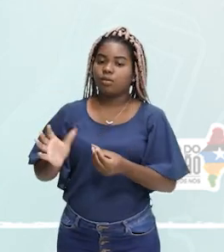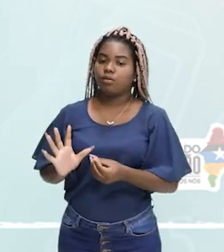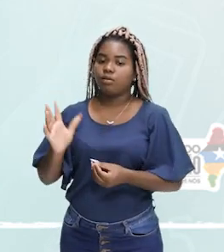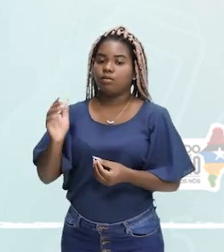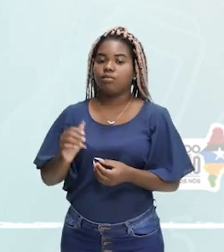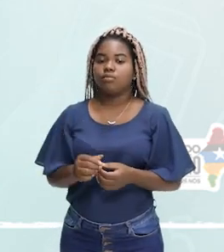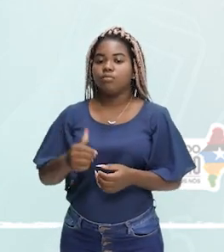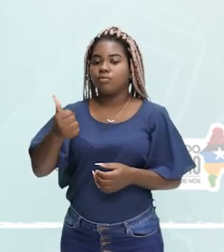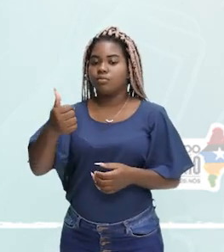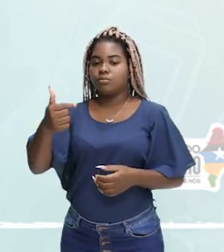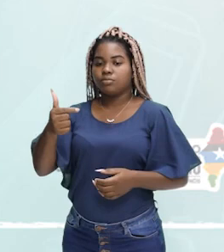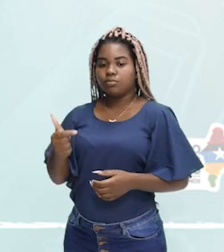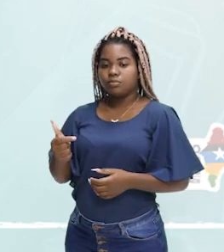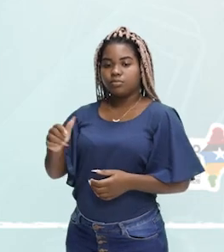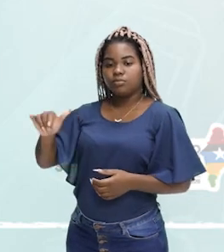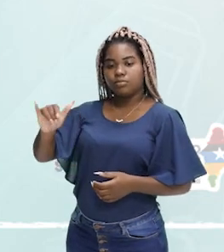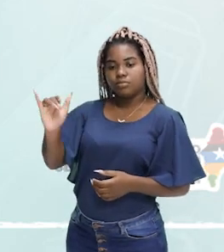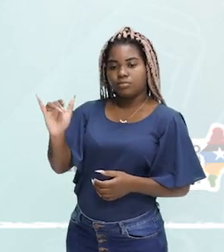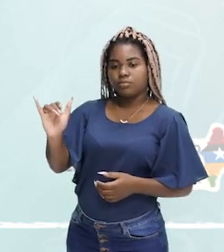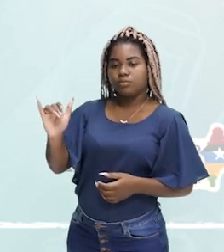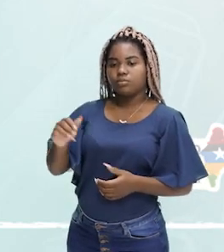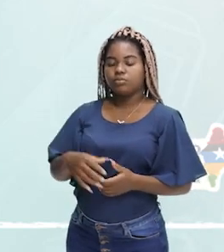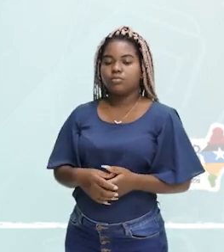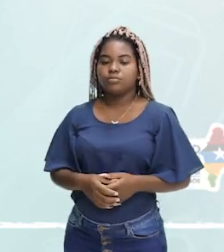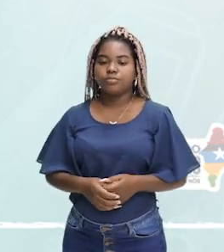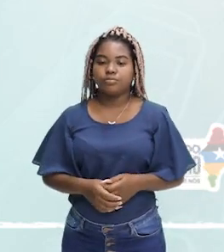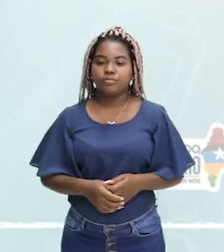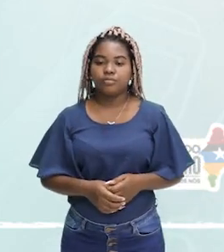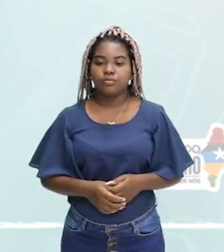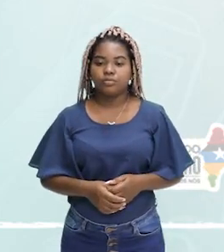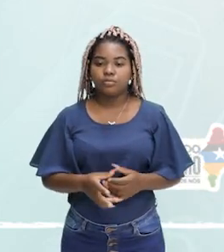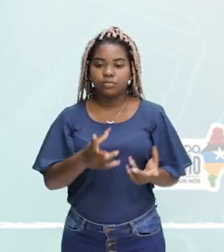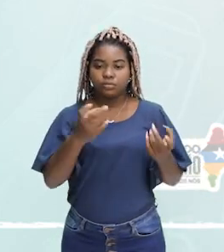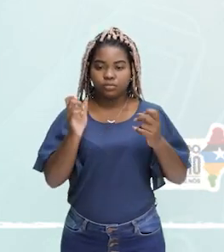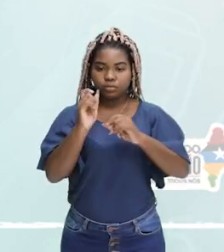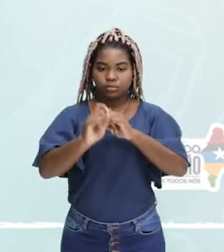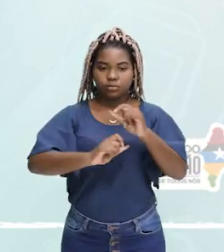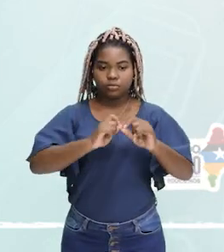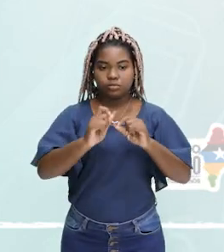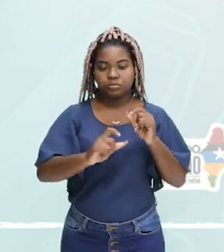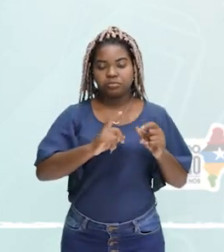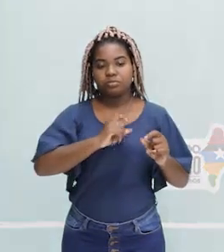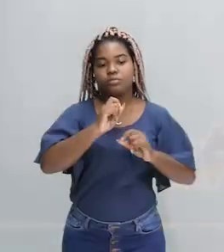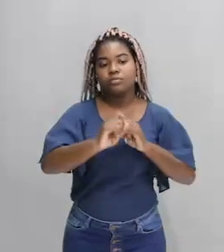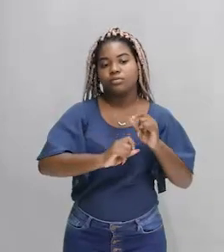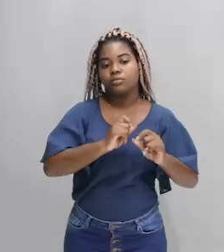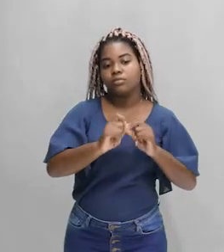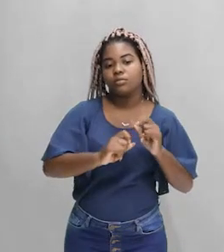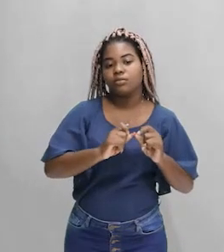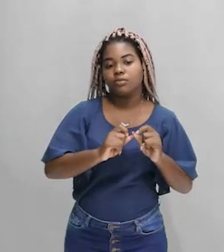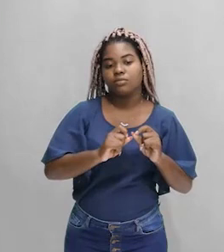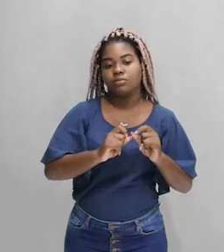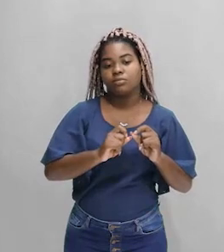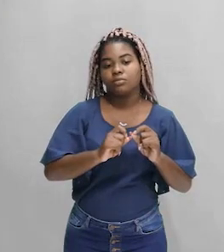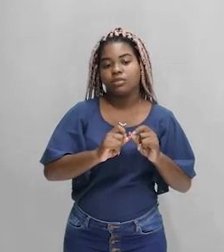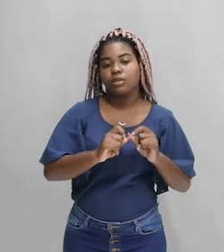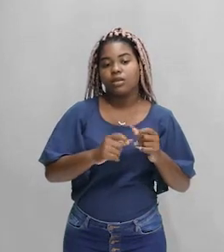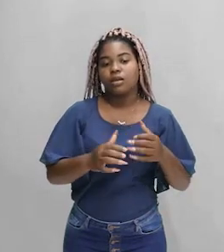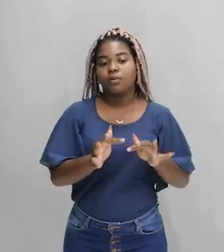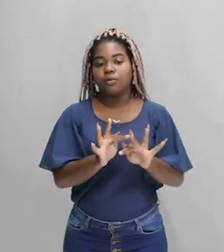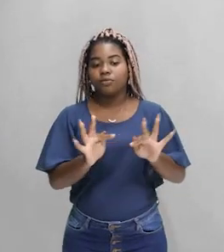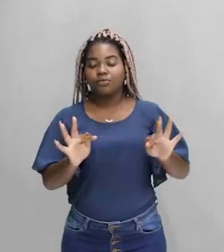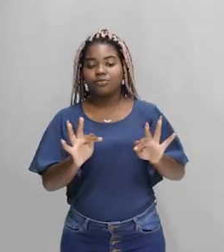Ficou meio elevado a y. E isso, a gente percebe que já se trata, né, de uma